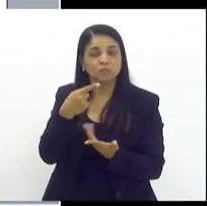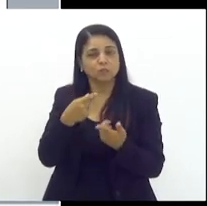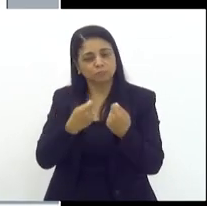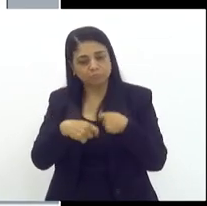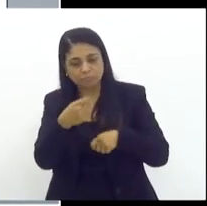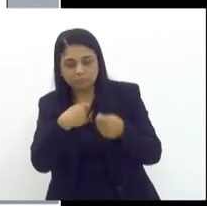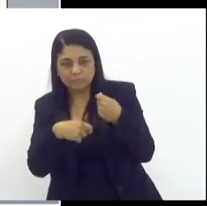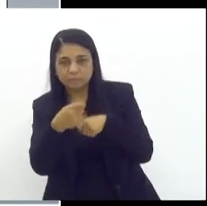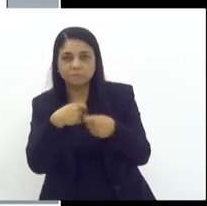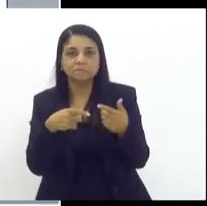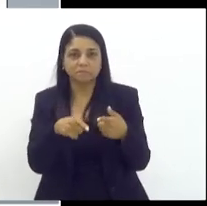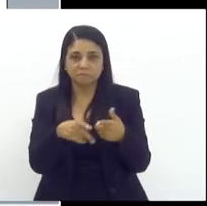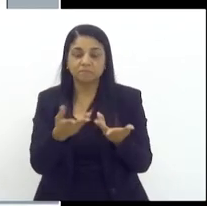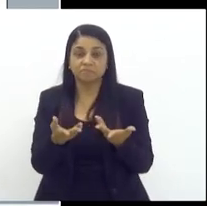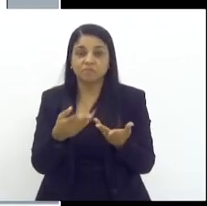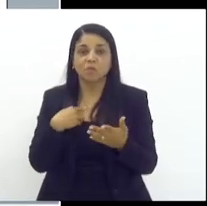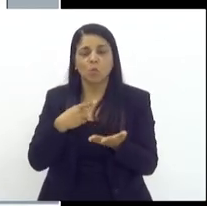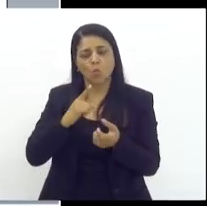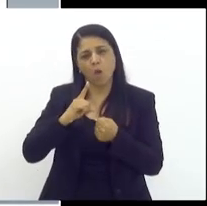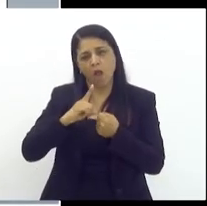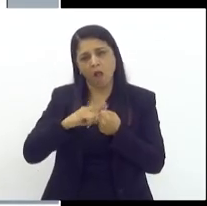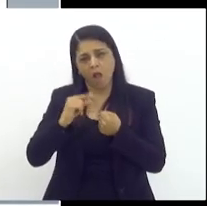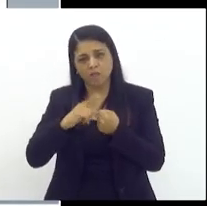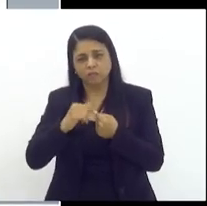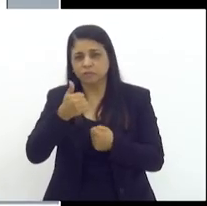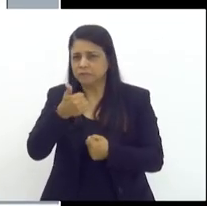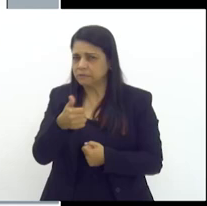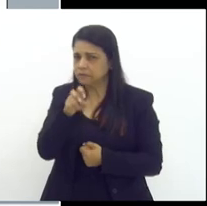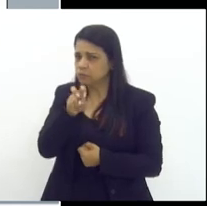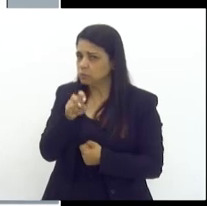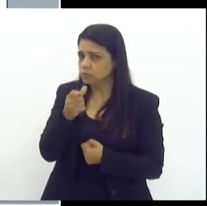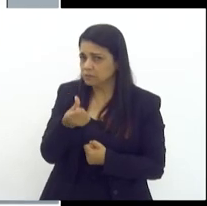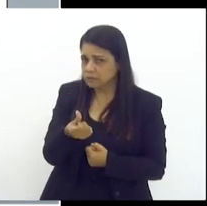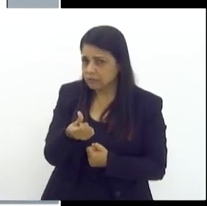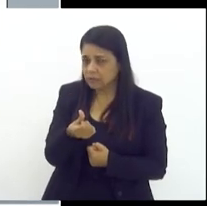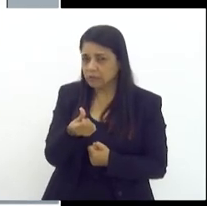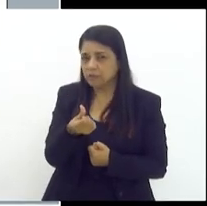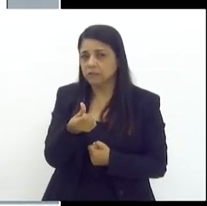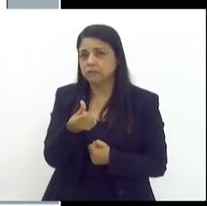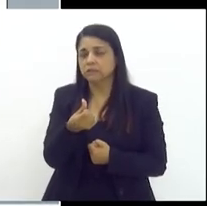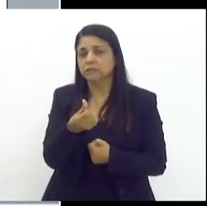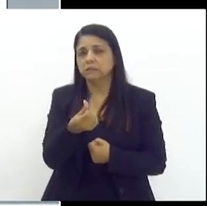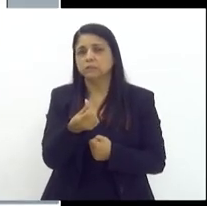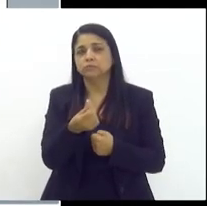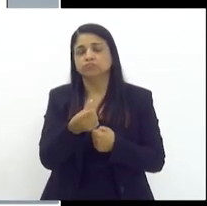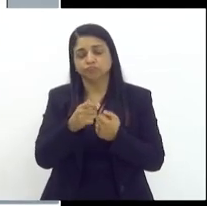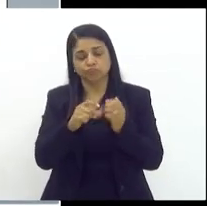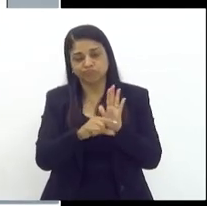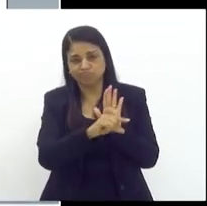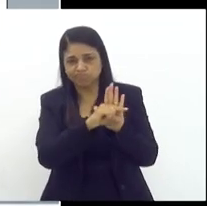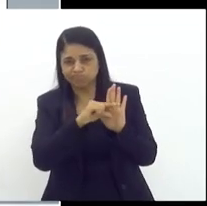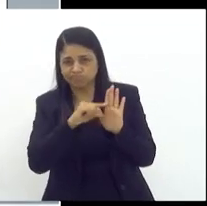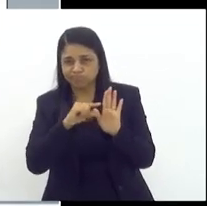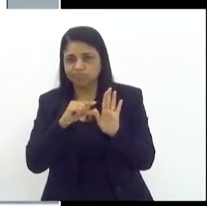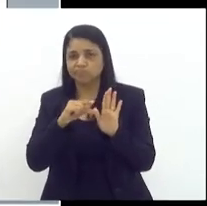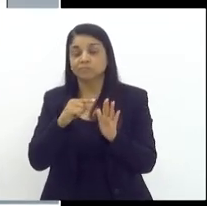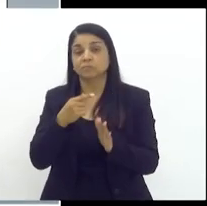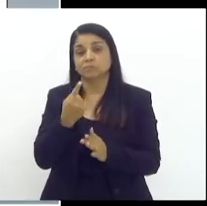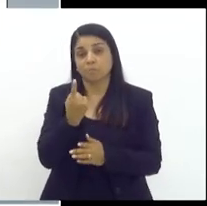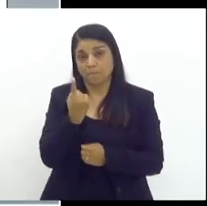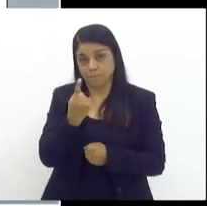mas eu achei que o artigo 156 que tá lá contemplando no artigo primeiro diz o seguinte